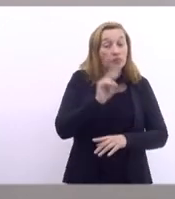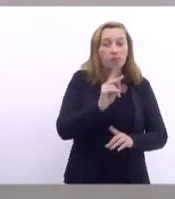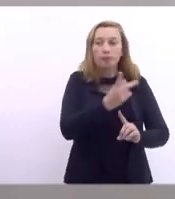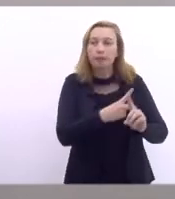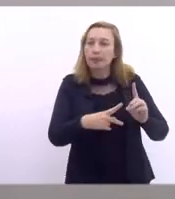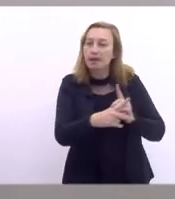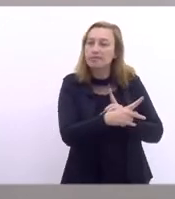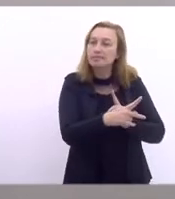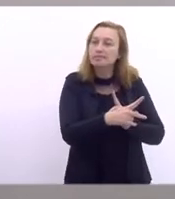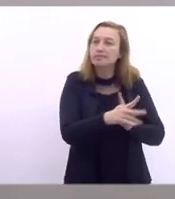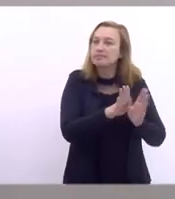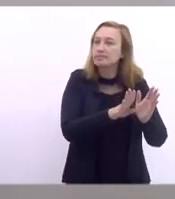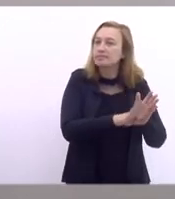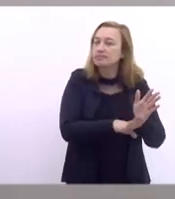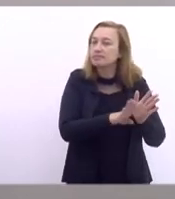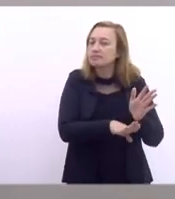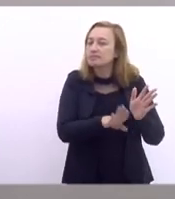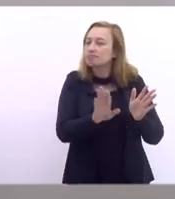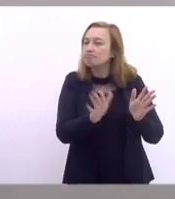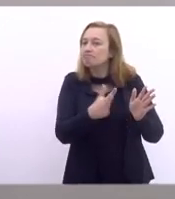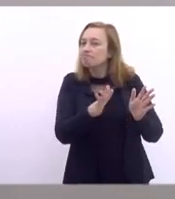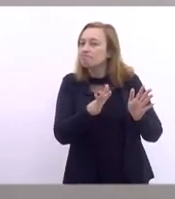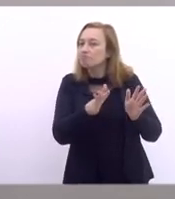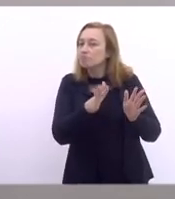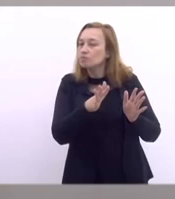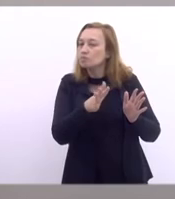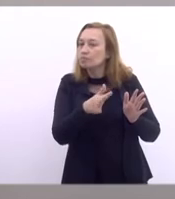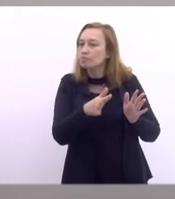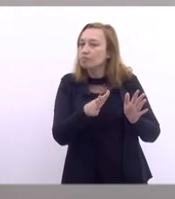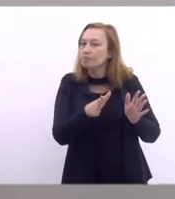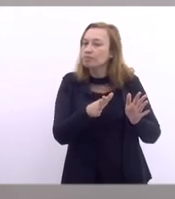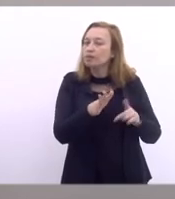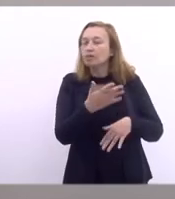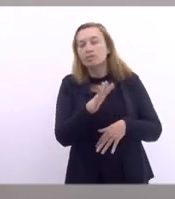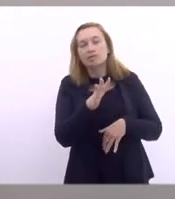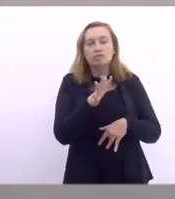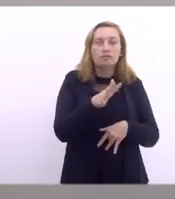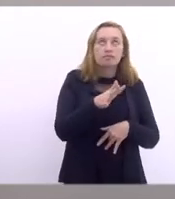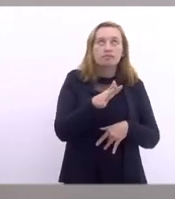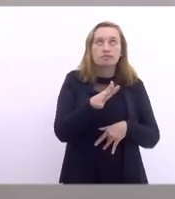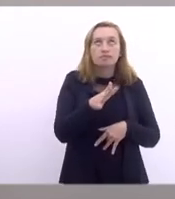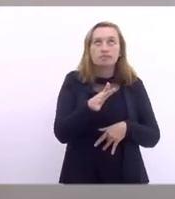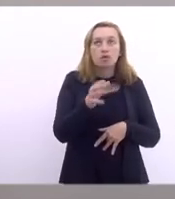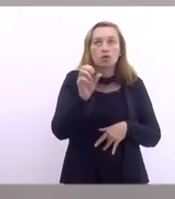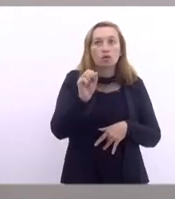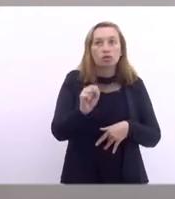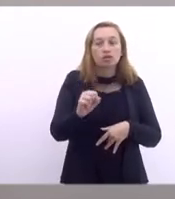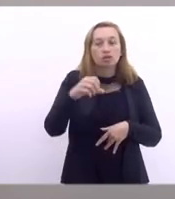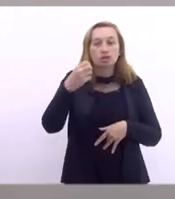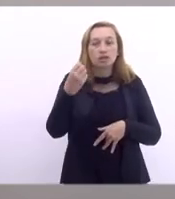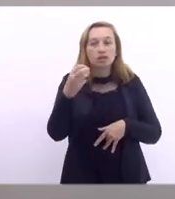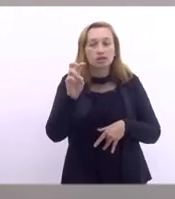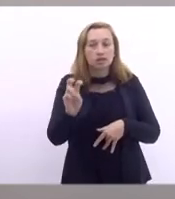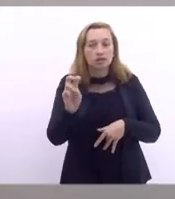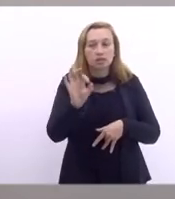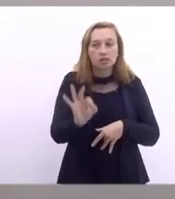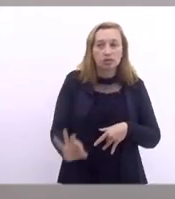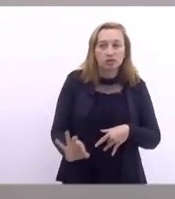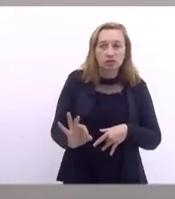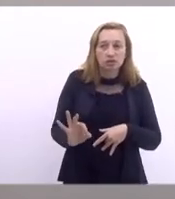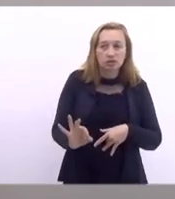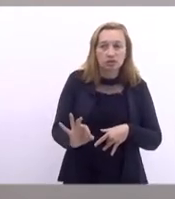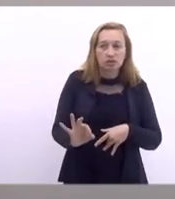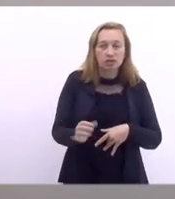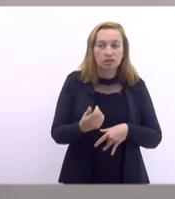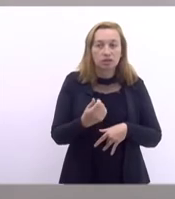previdência gasta aproximadamente eu vou fica aproximadamente com 85 por cento das receitas